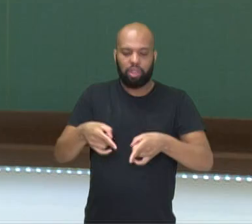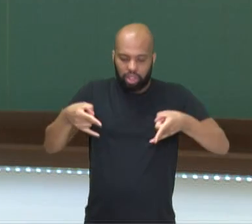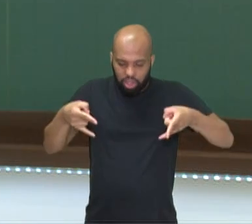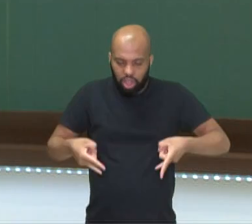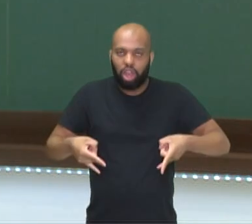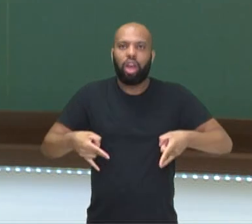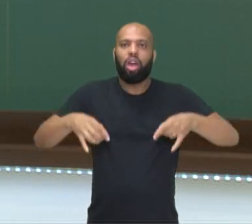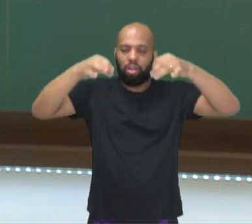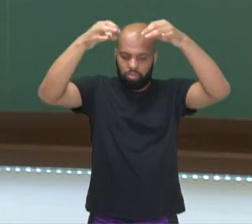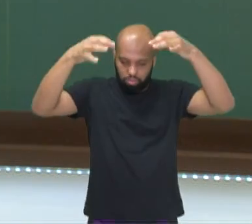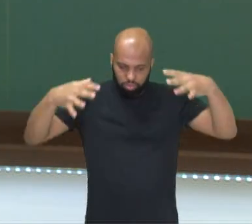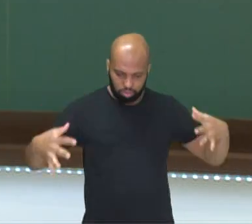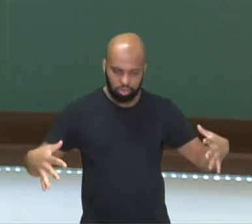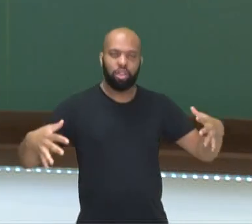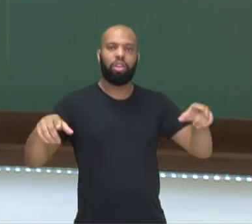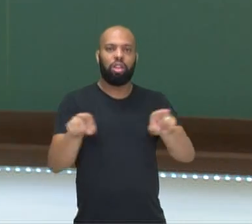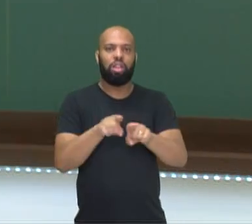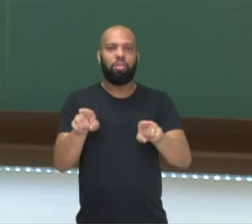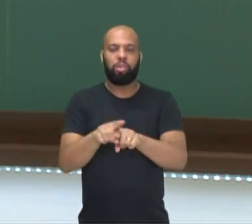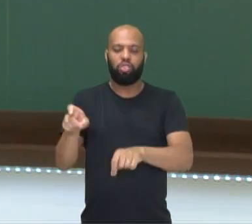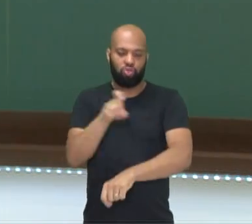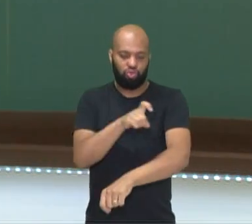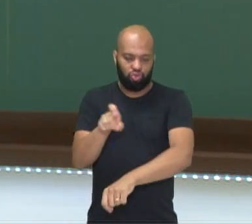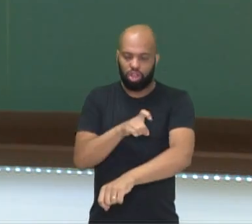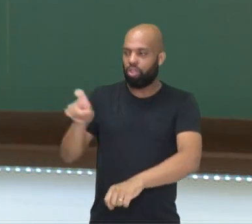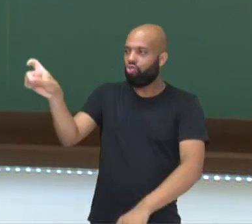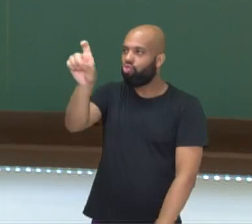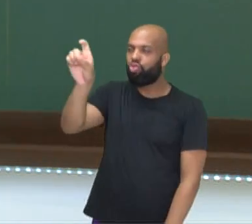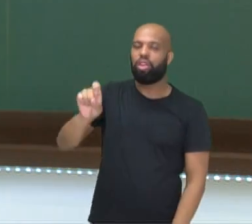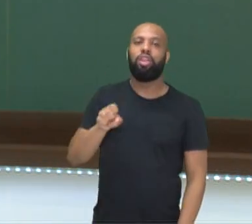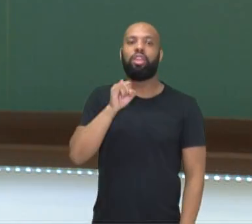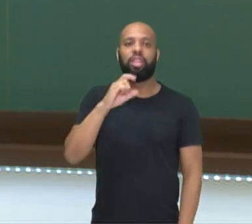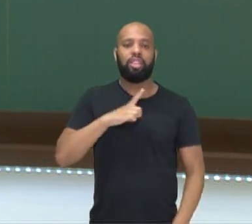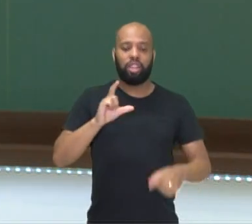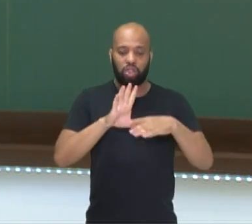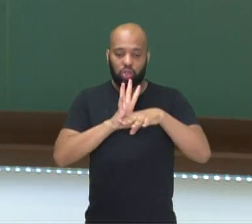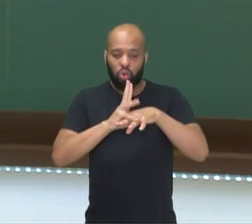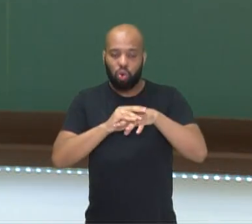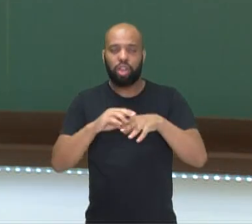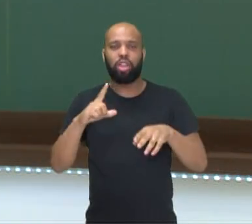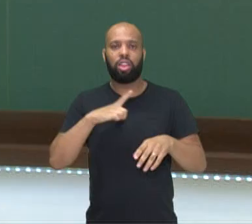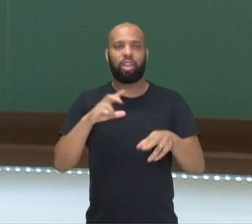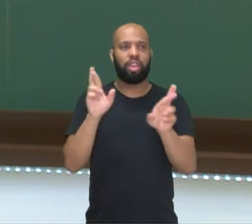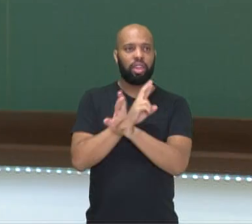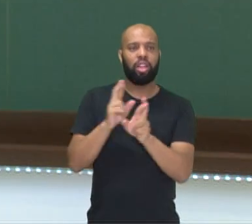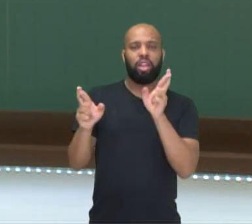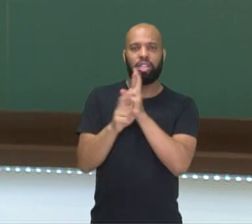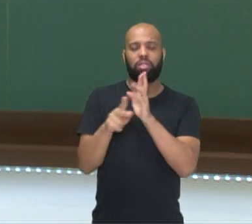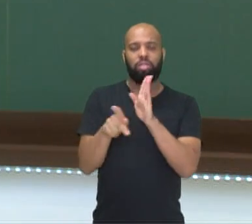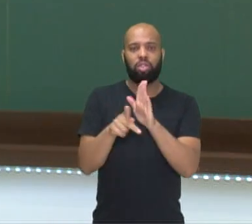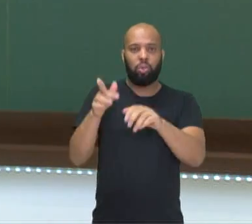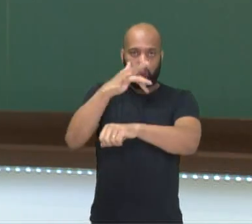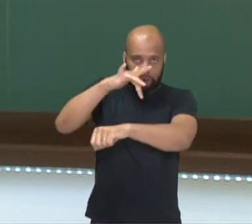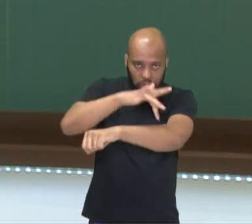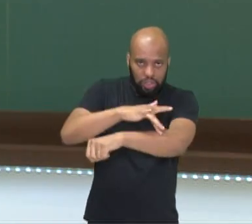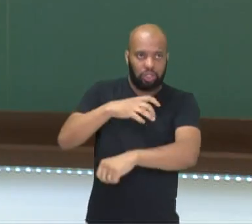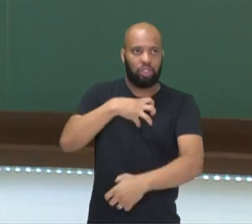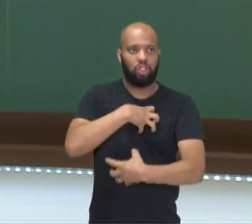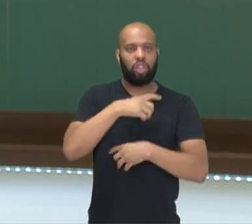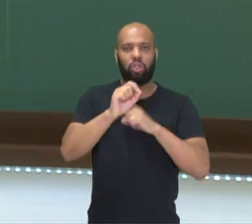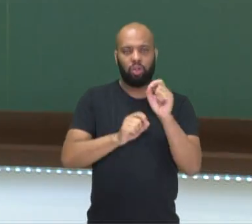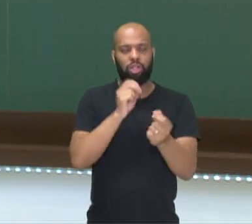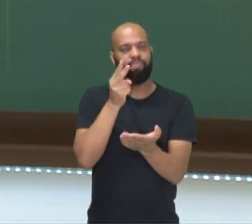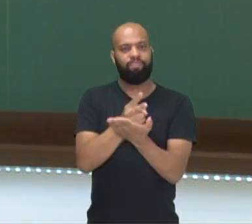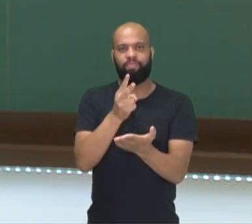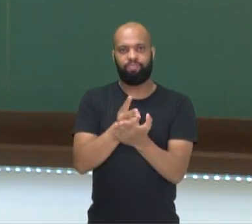mosquiteiros, repelentes. Então, quando temos doenças associadas a mosquitos, a maneira de eliminar esse mosquito é